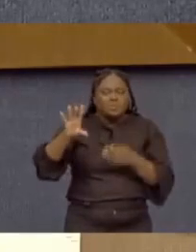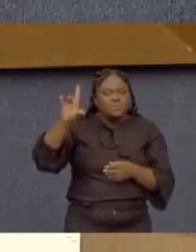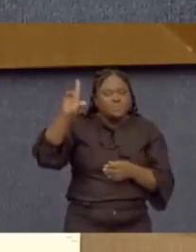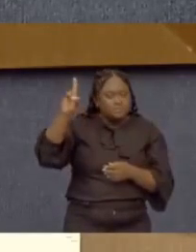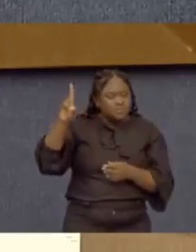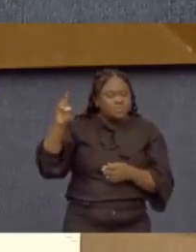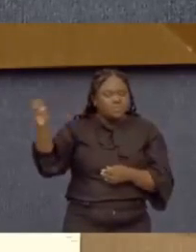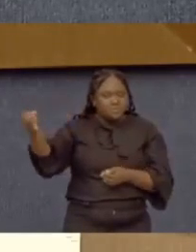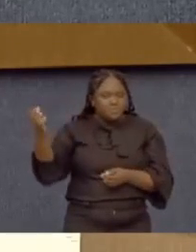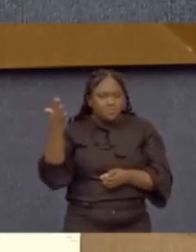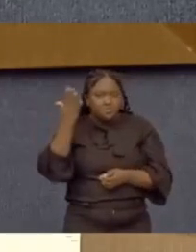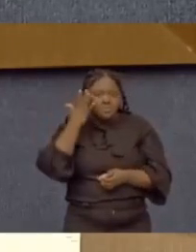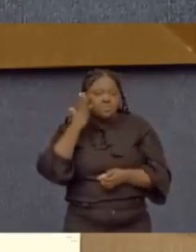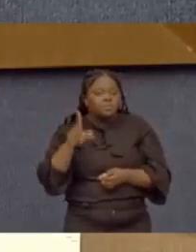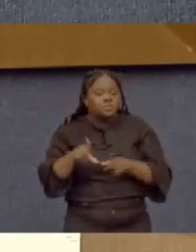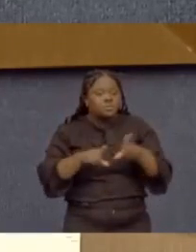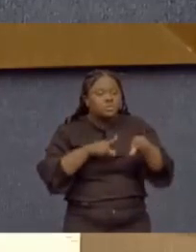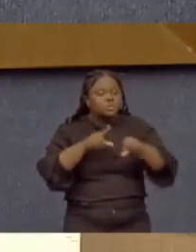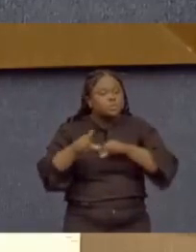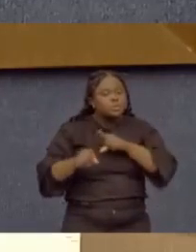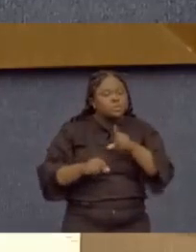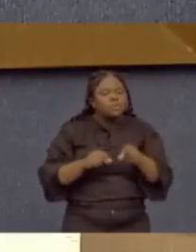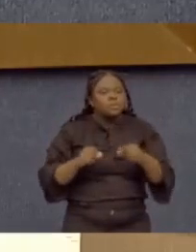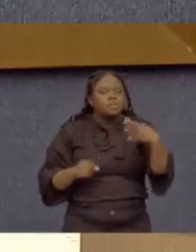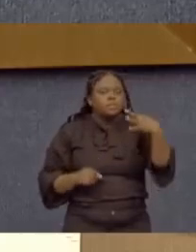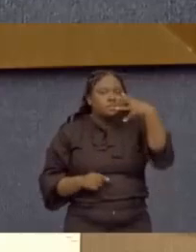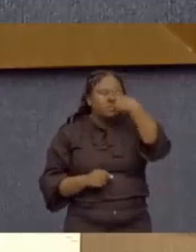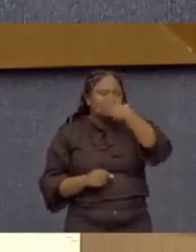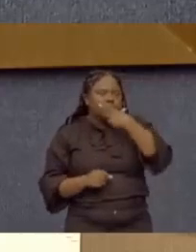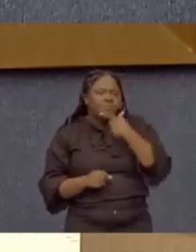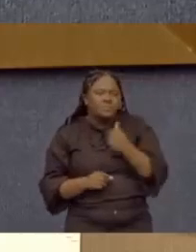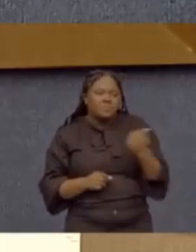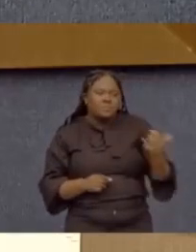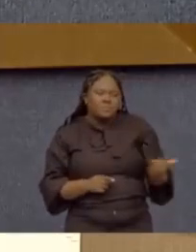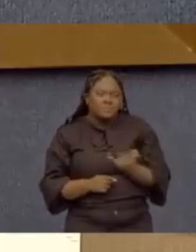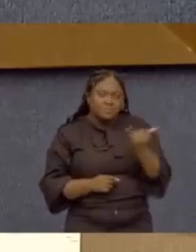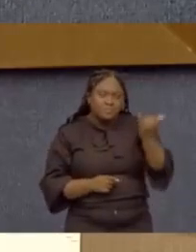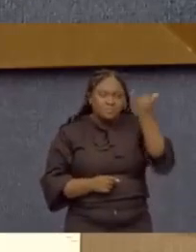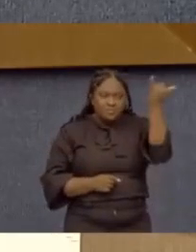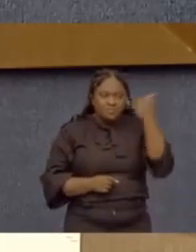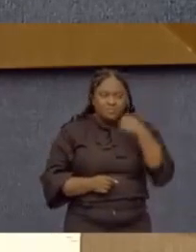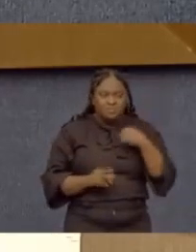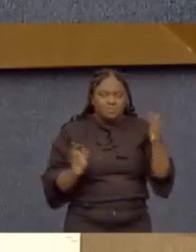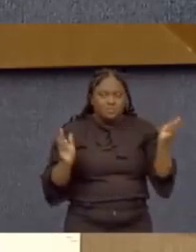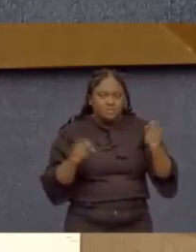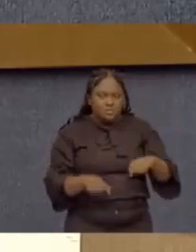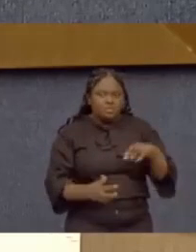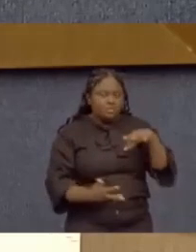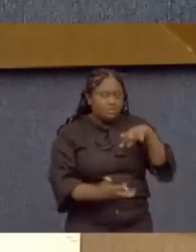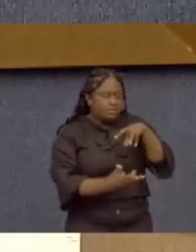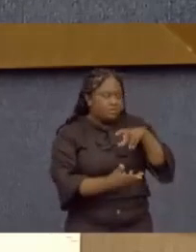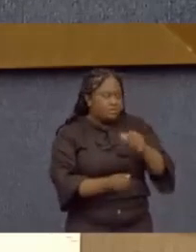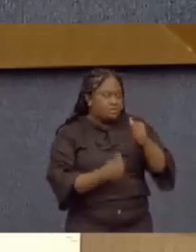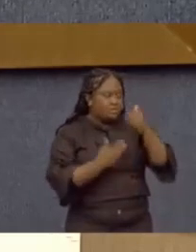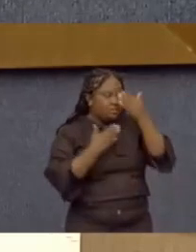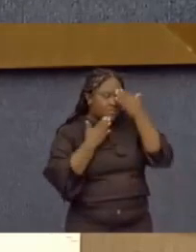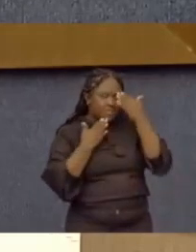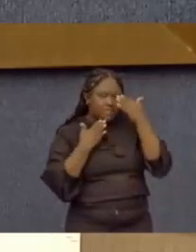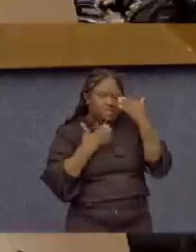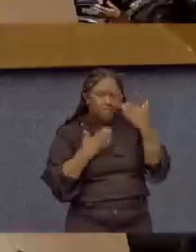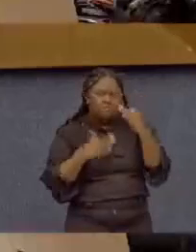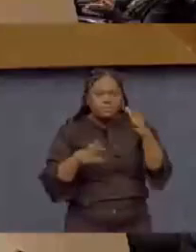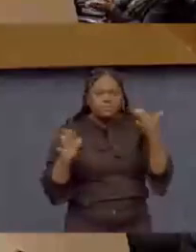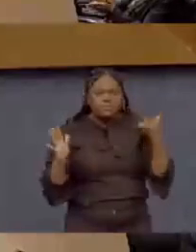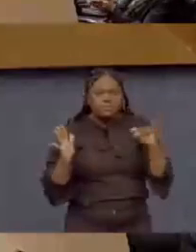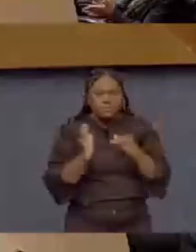sua providência escolheu estas raízes tão lindas e tão belas para que eu pudesse vir ao mundo. Gratidão por tudo.